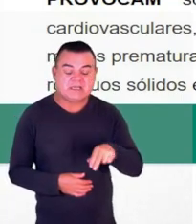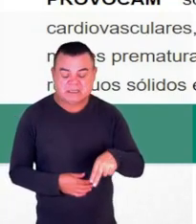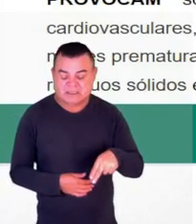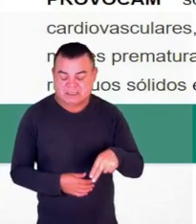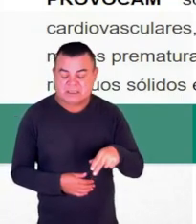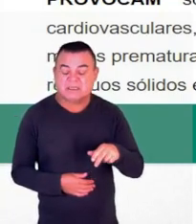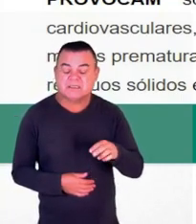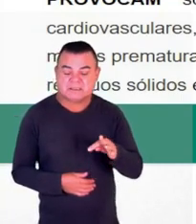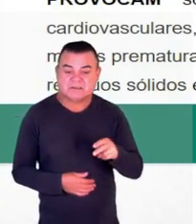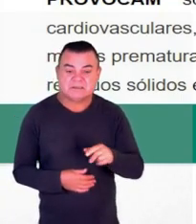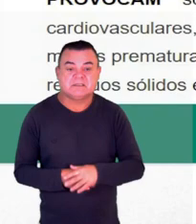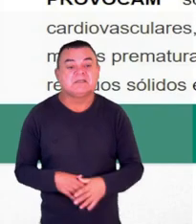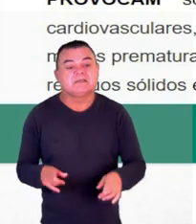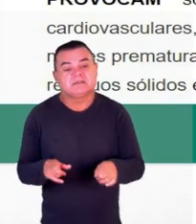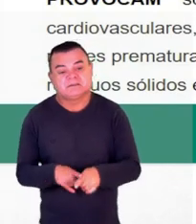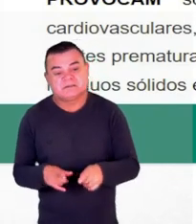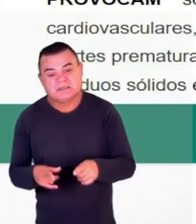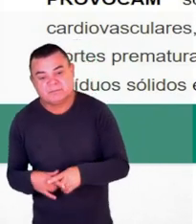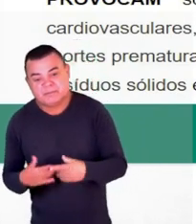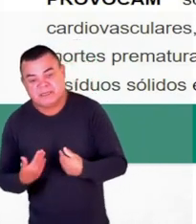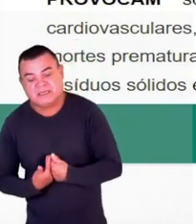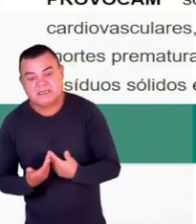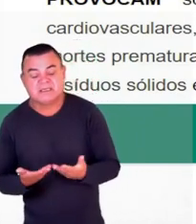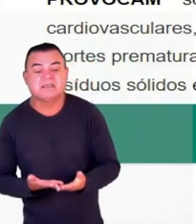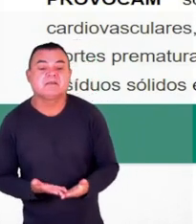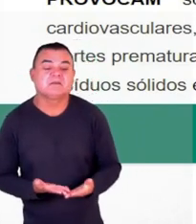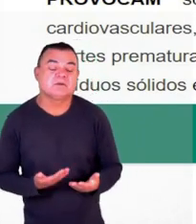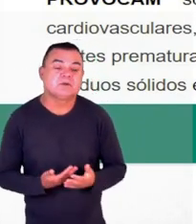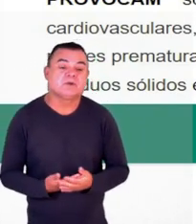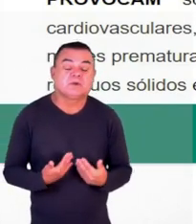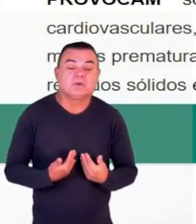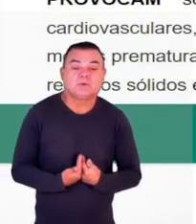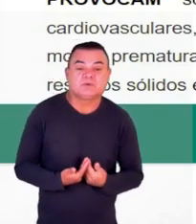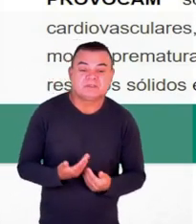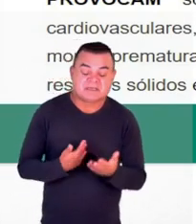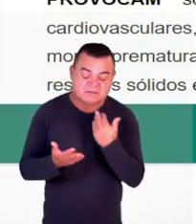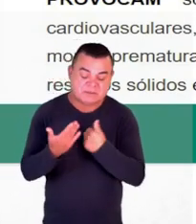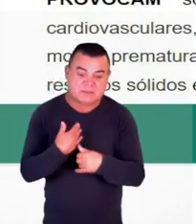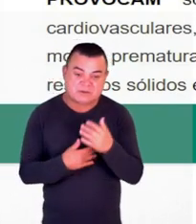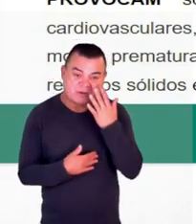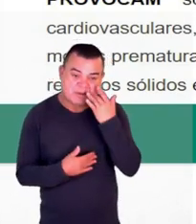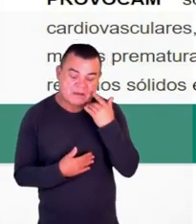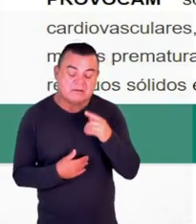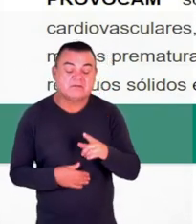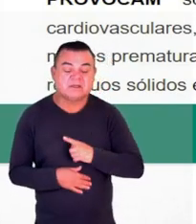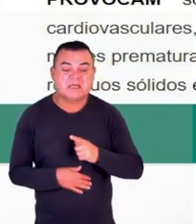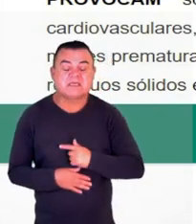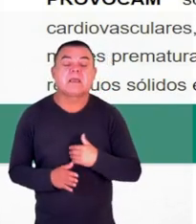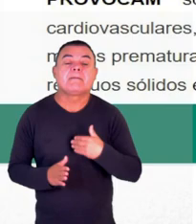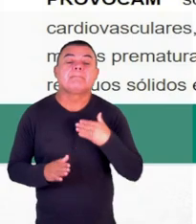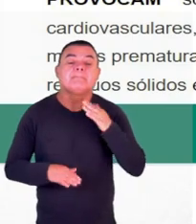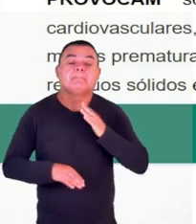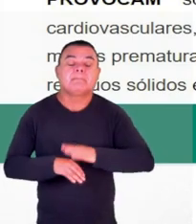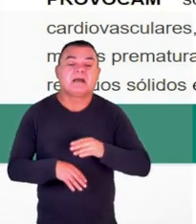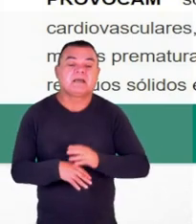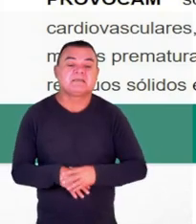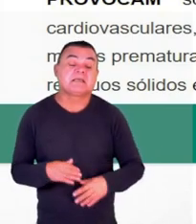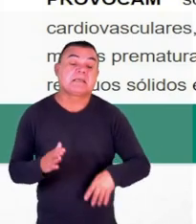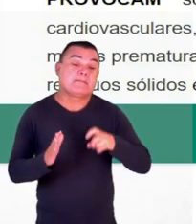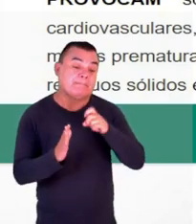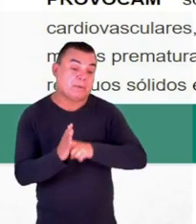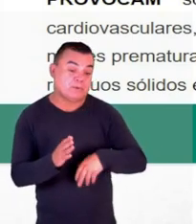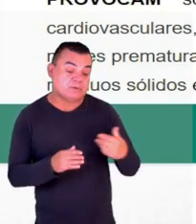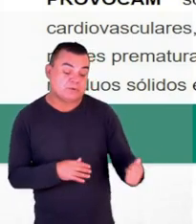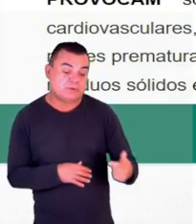como que os alimentos saudáveis são mais tributados do que os alimentos ultraprocessados Então tudo isso aí é uma agenda para vocês tentarem entender